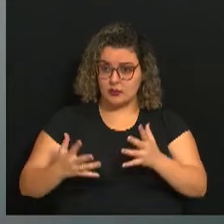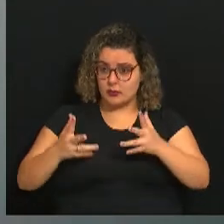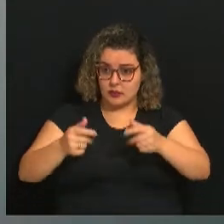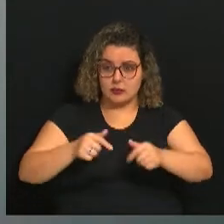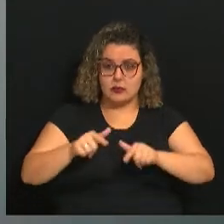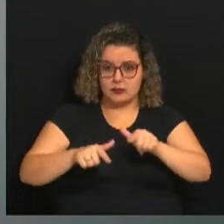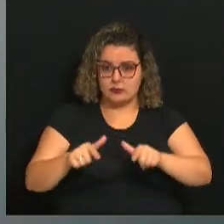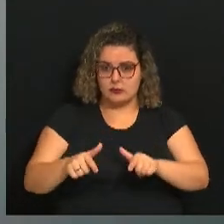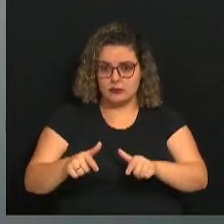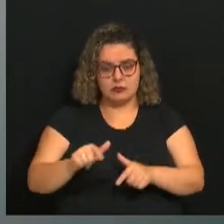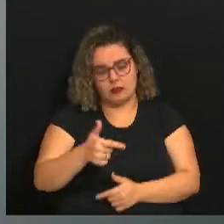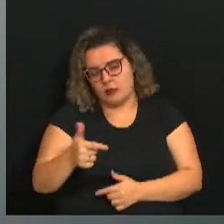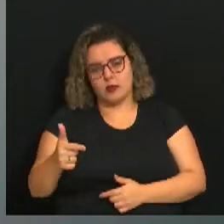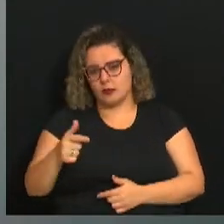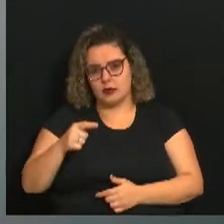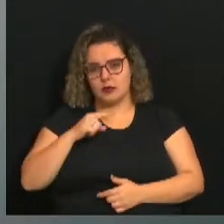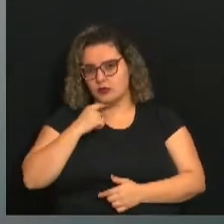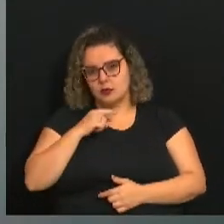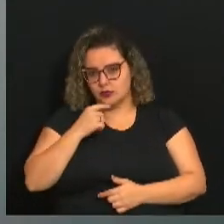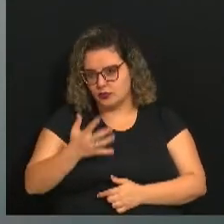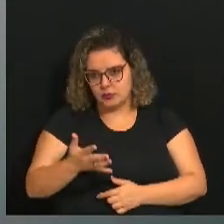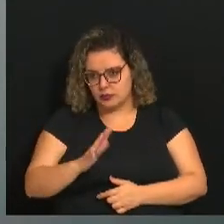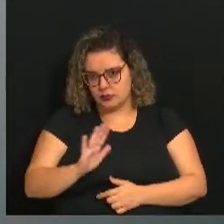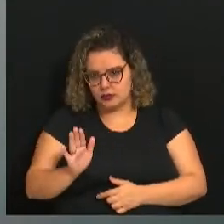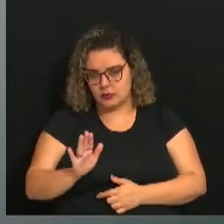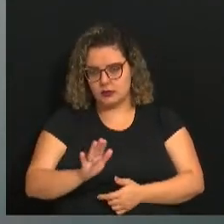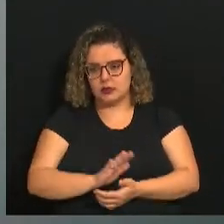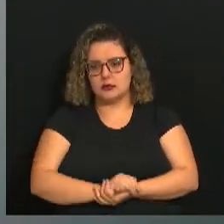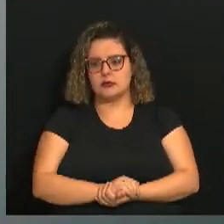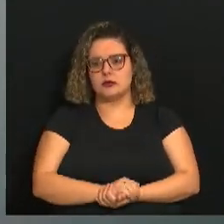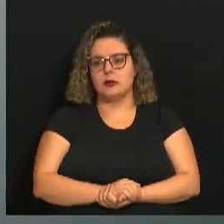dúvida. Nós tivemos aí um episódio recente, né,